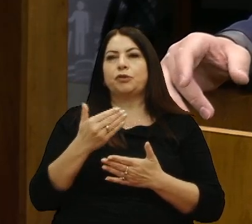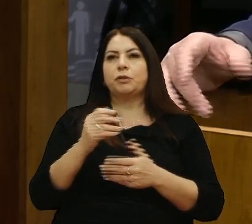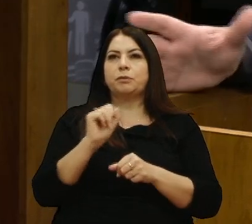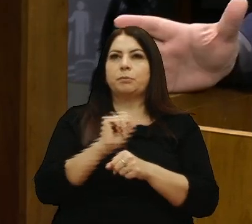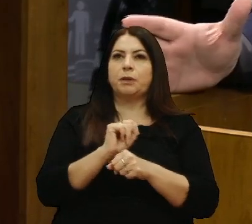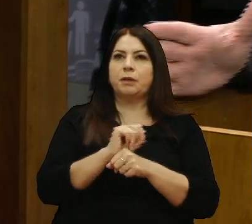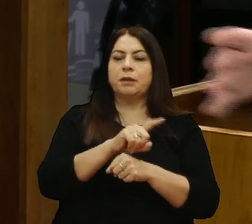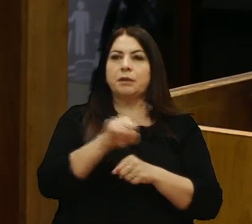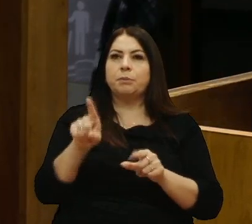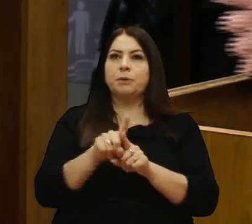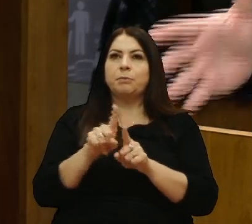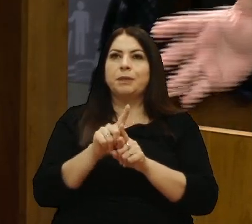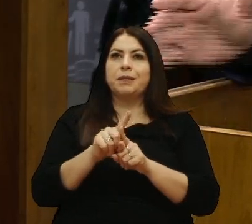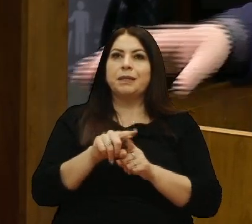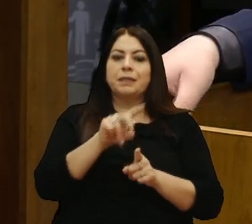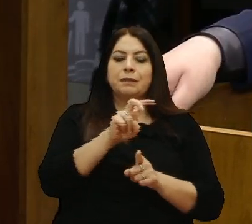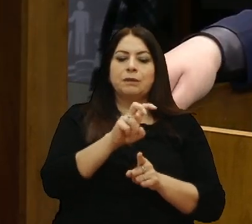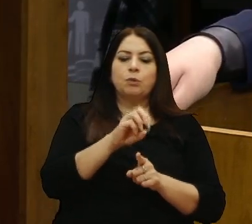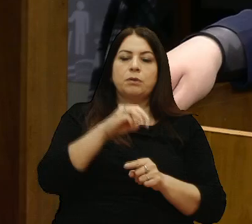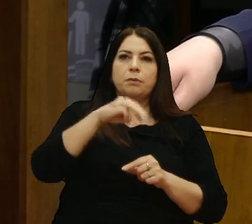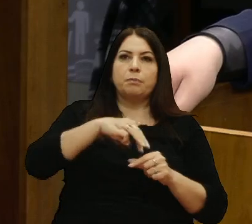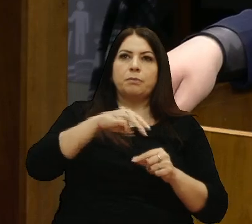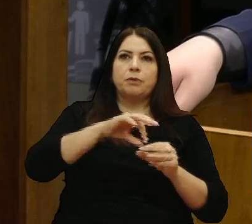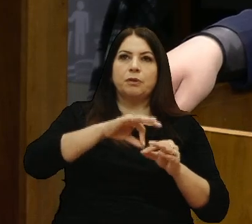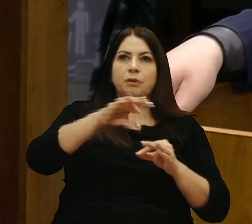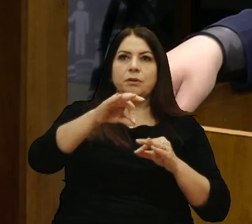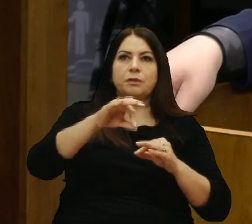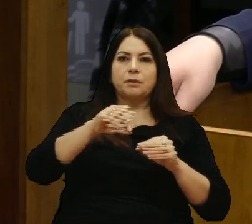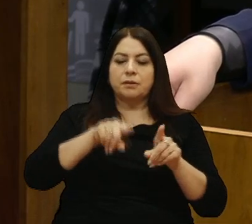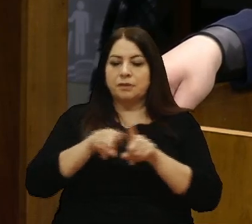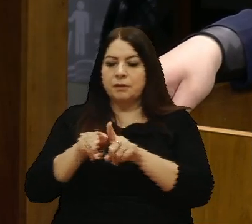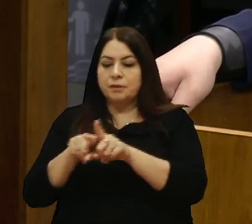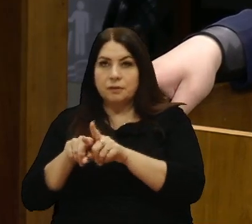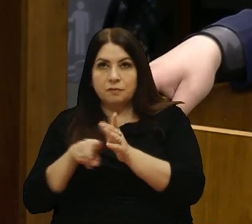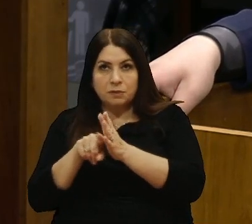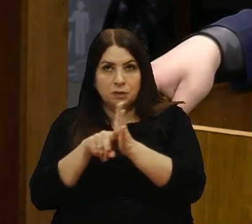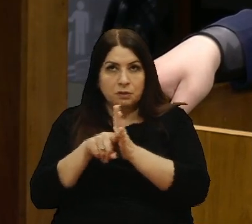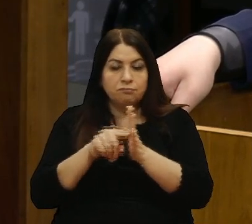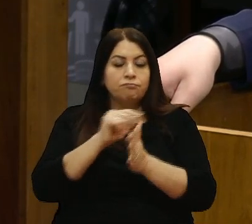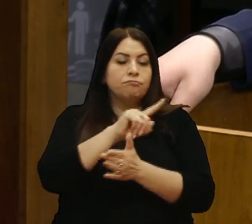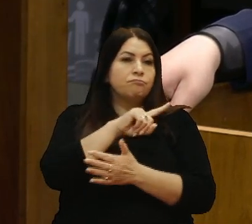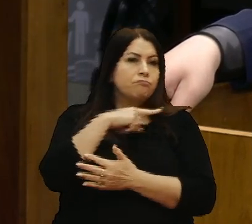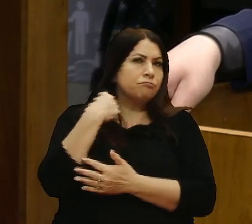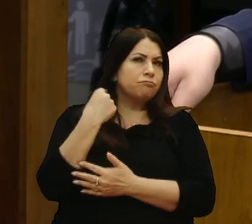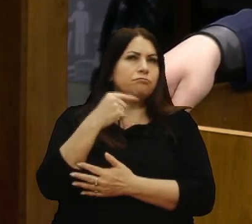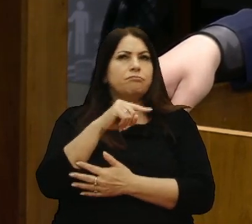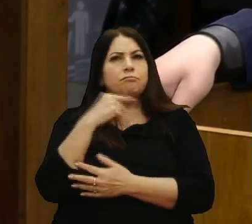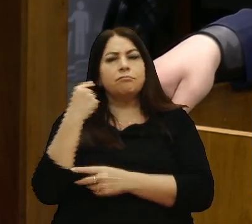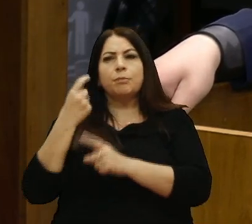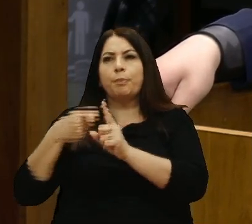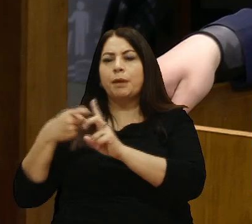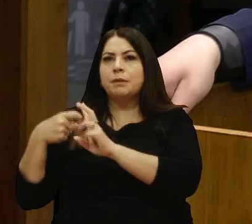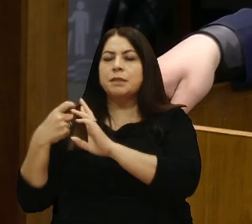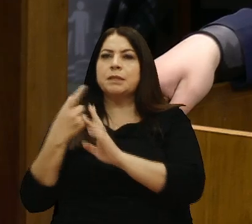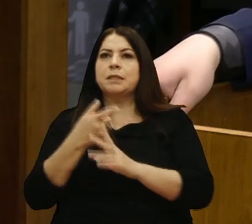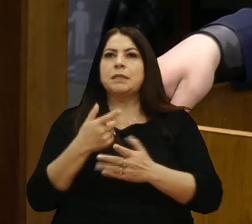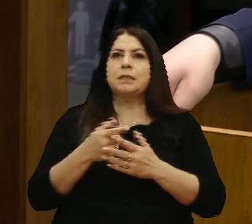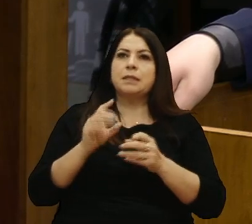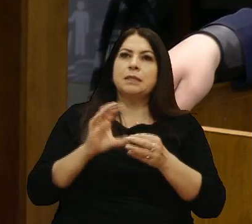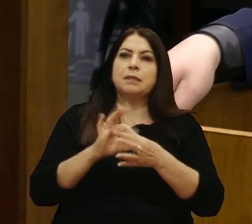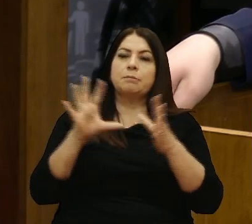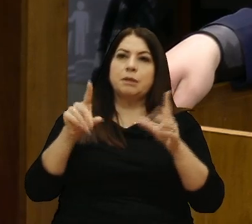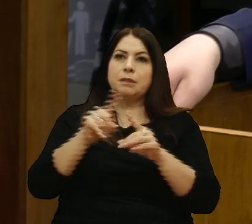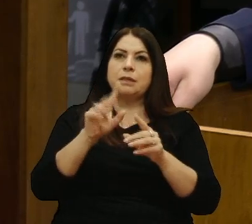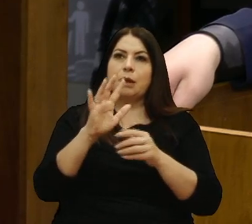redundância para que, então, a cada 50 metros fossem feitas medições lá, vereador Jack, o que atrasou mais alguns meses as